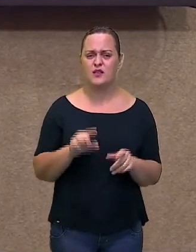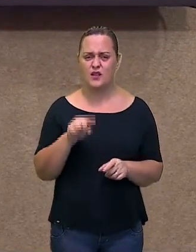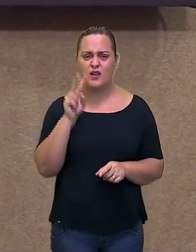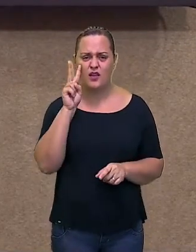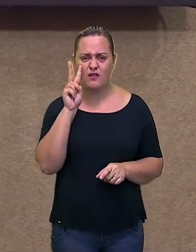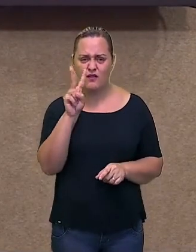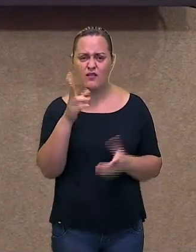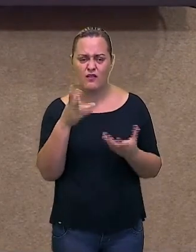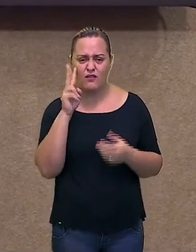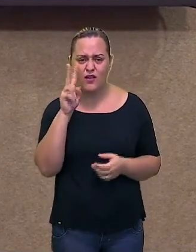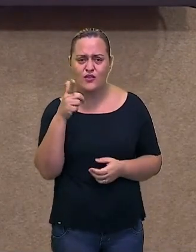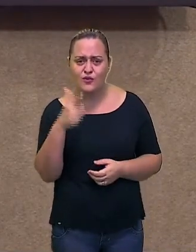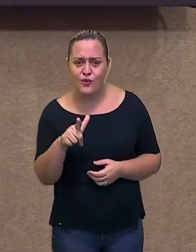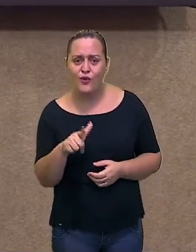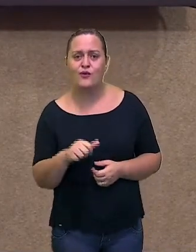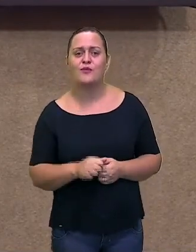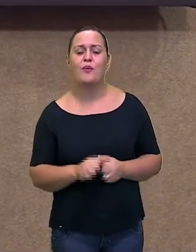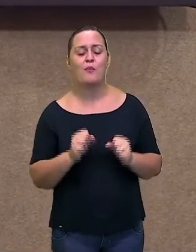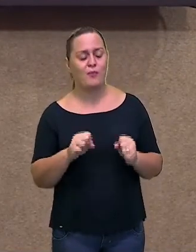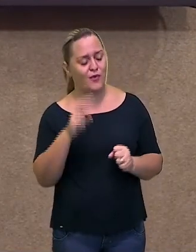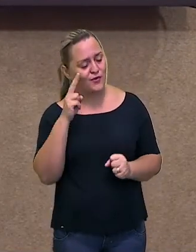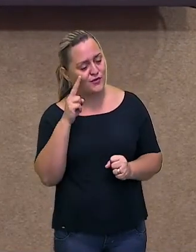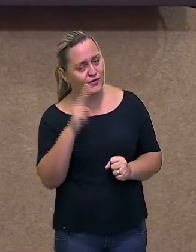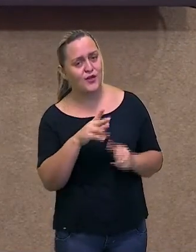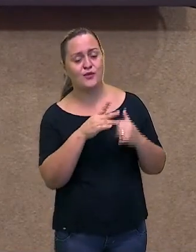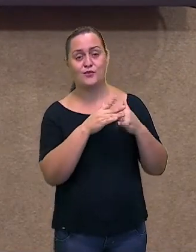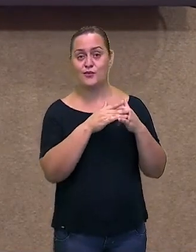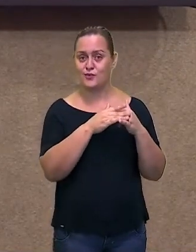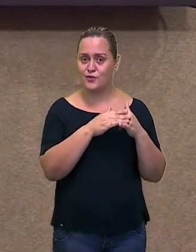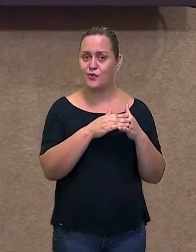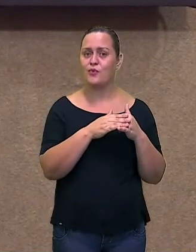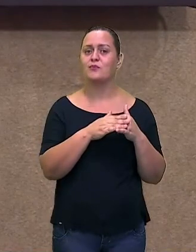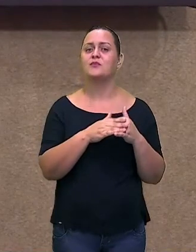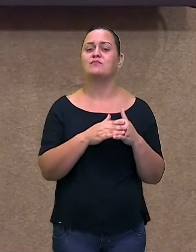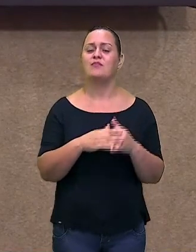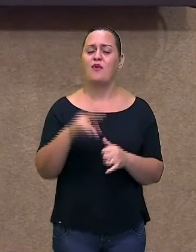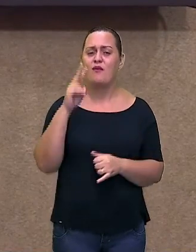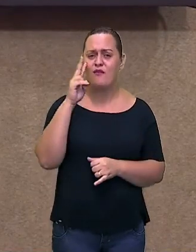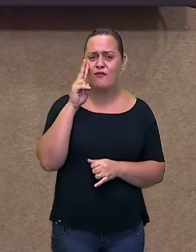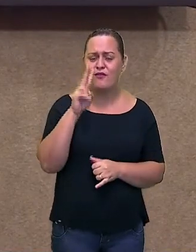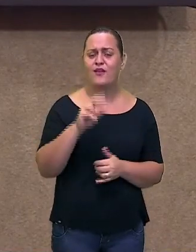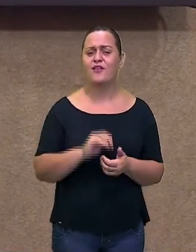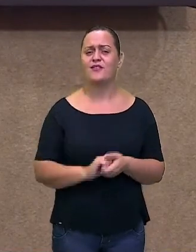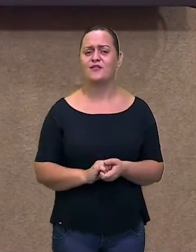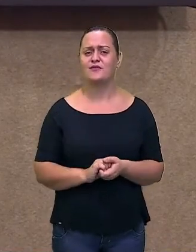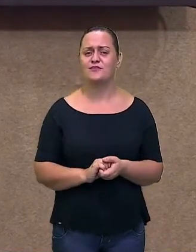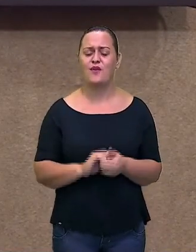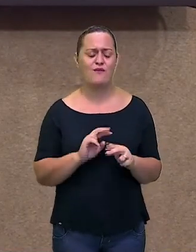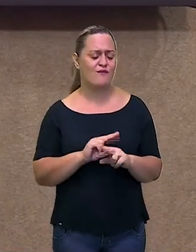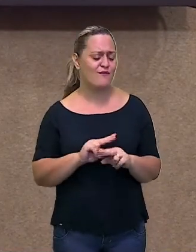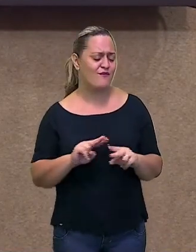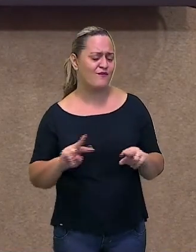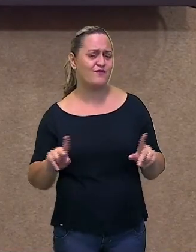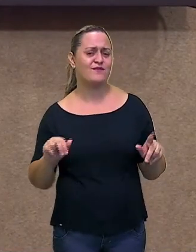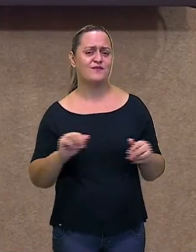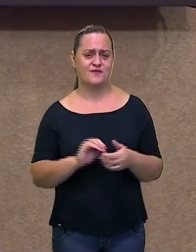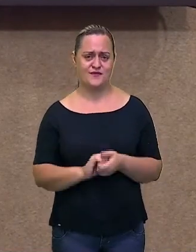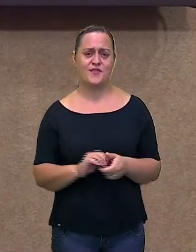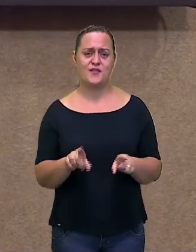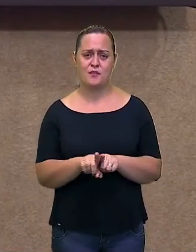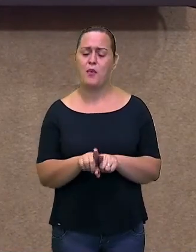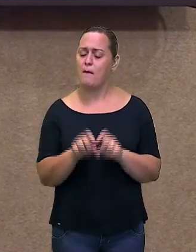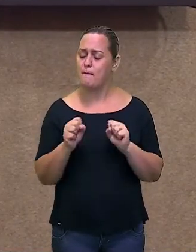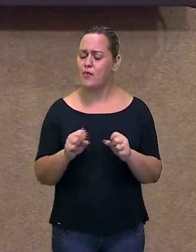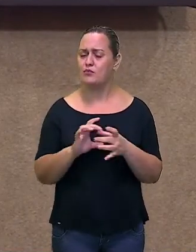ela vai estar lá disponível para você assistir Quantas vezes você precisa o e realizadas